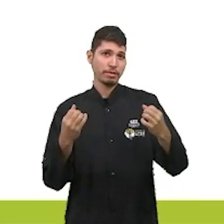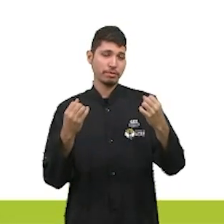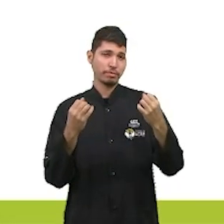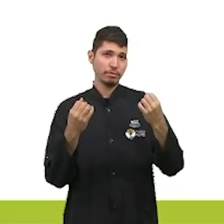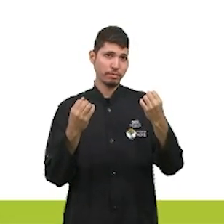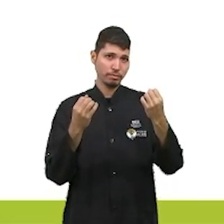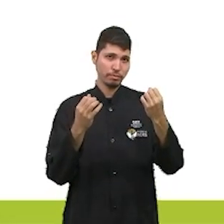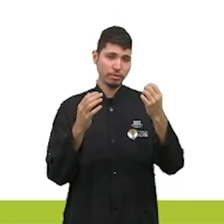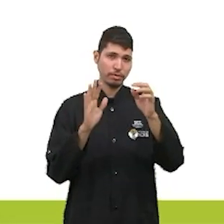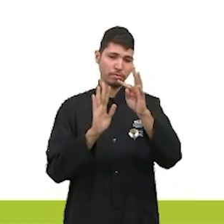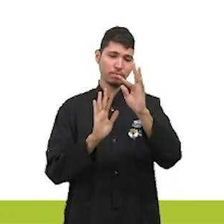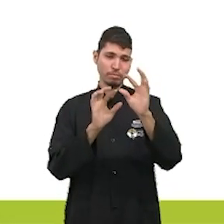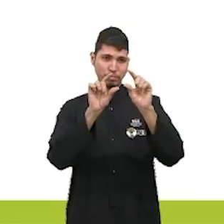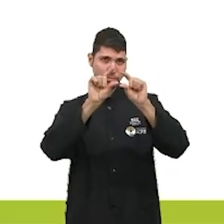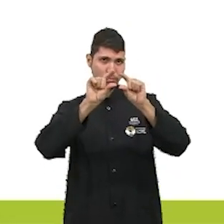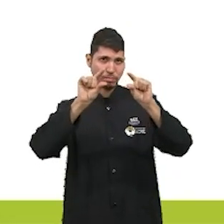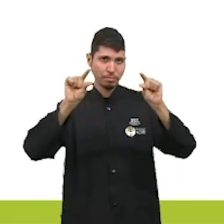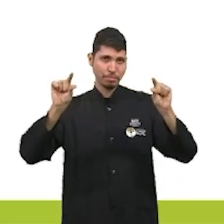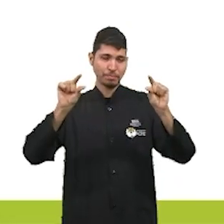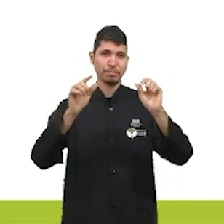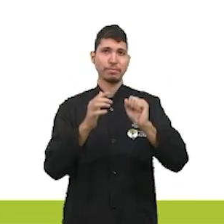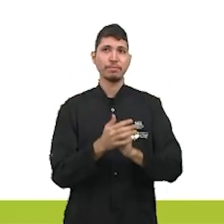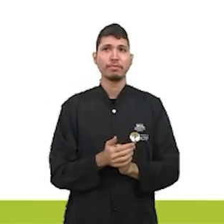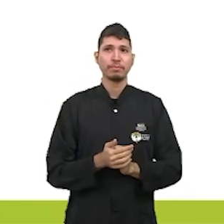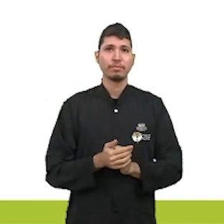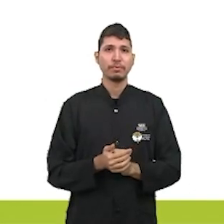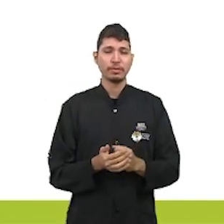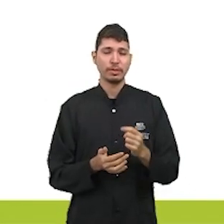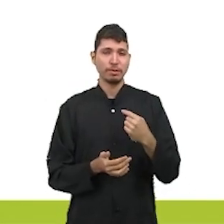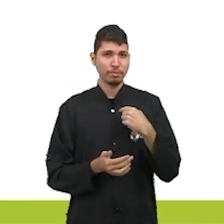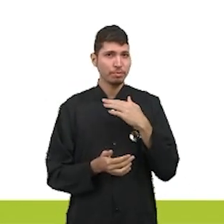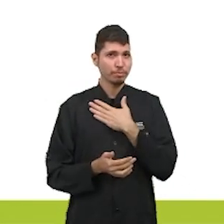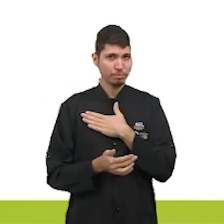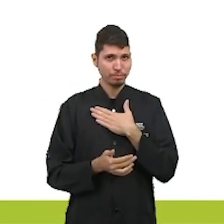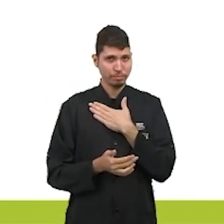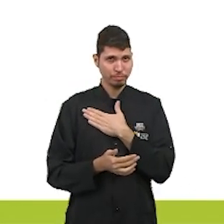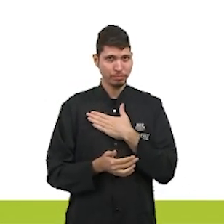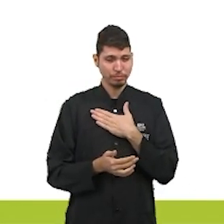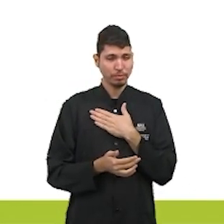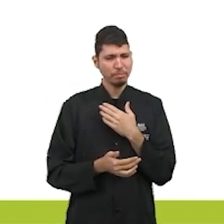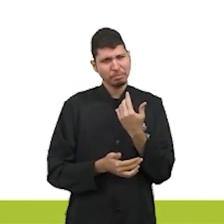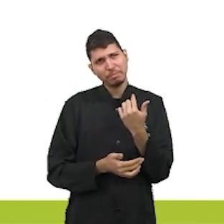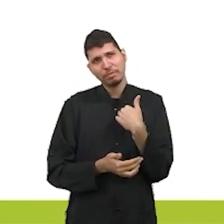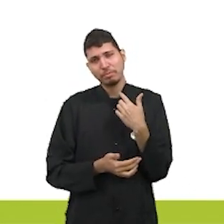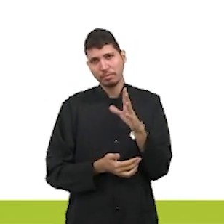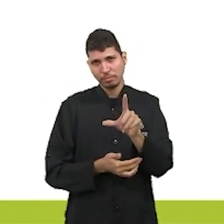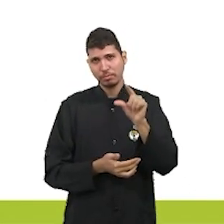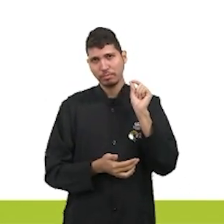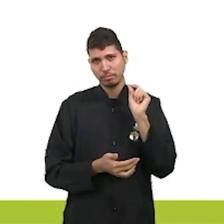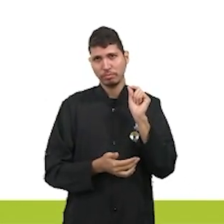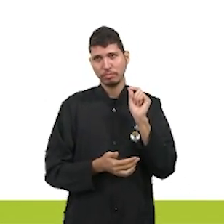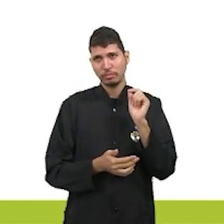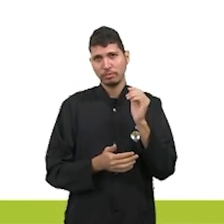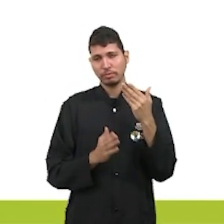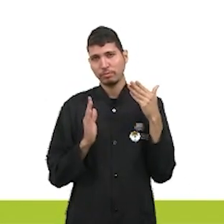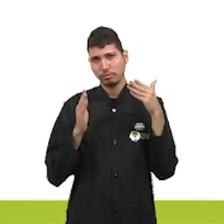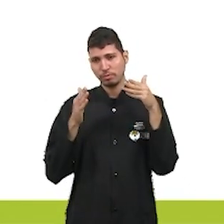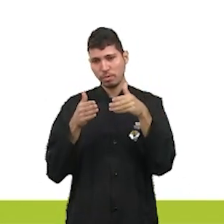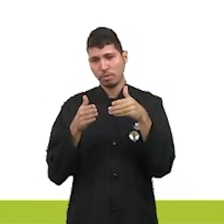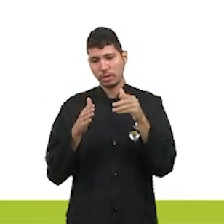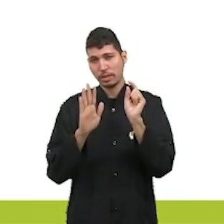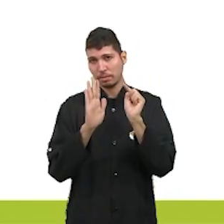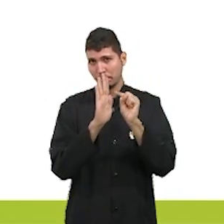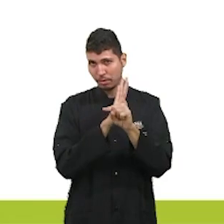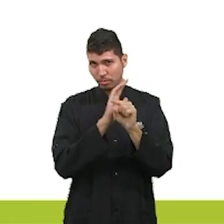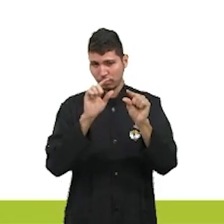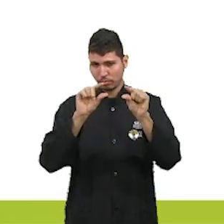pela pergunta, tá? Eu gosto de começar pela pergunta para a gente já ir tirando os dados no enunciado. A pergunta fala